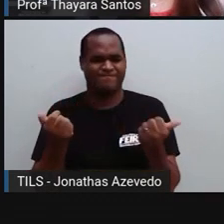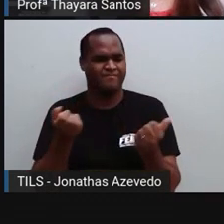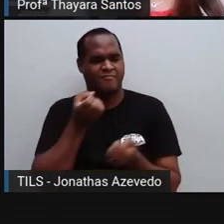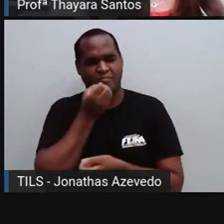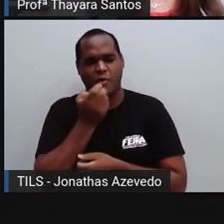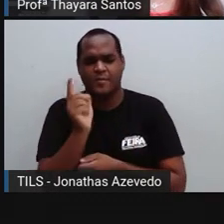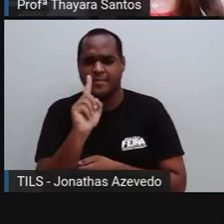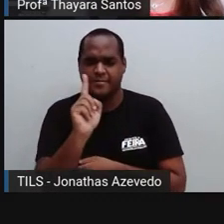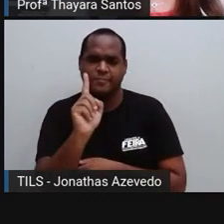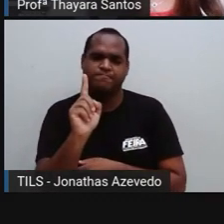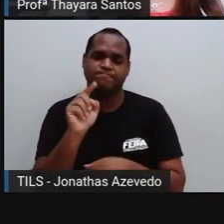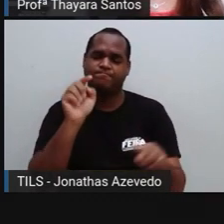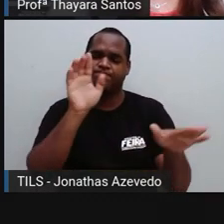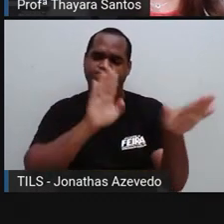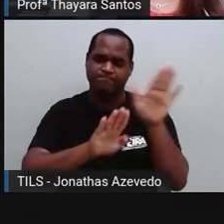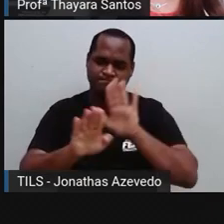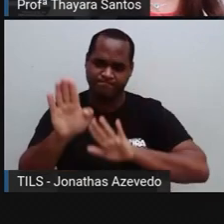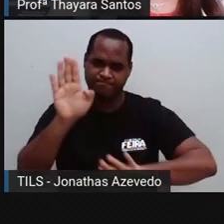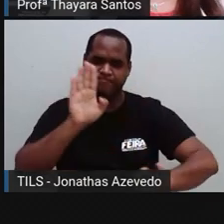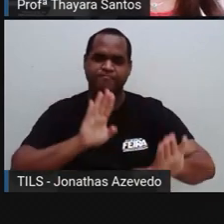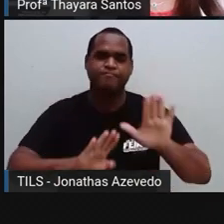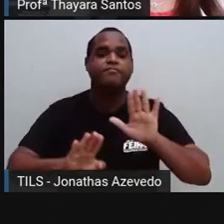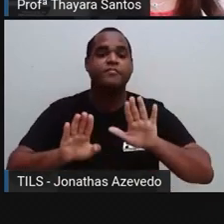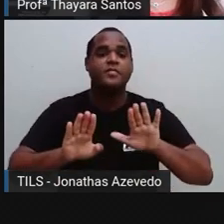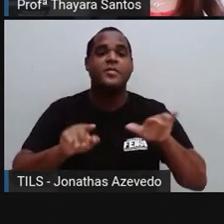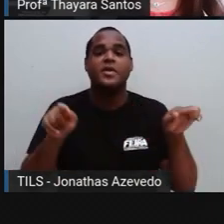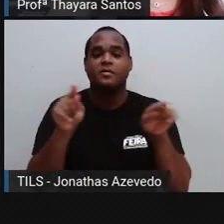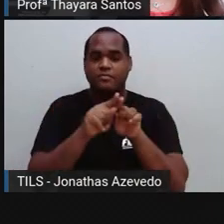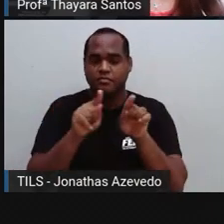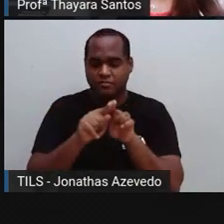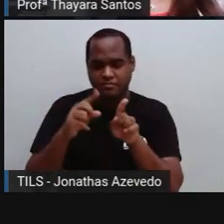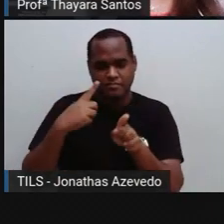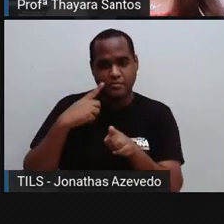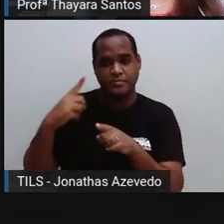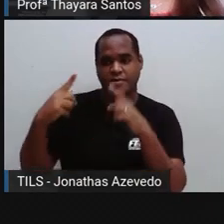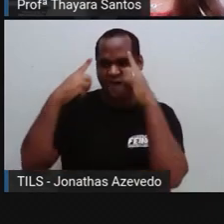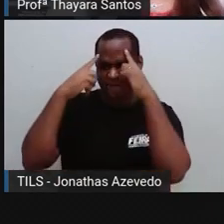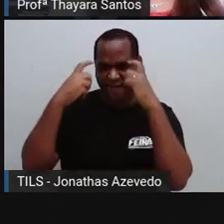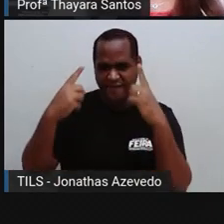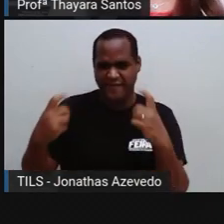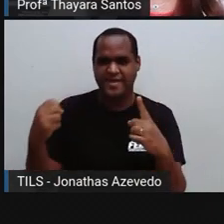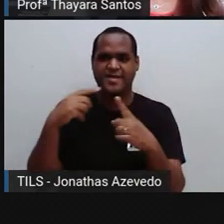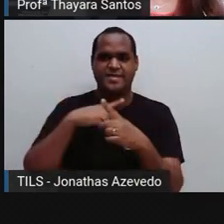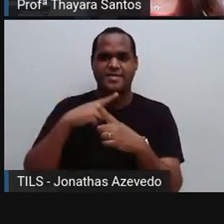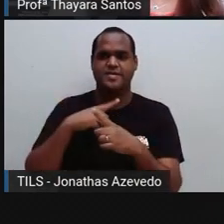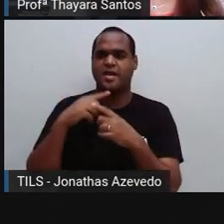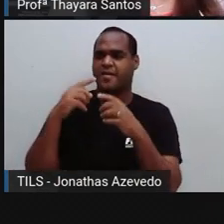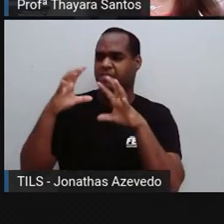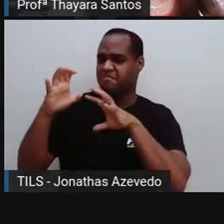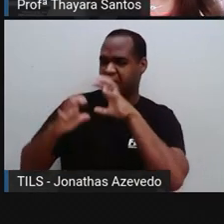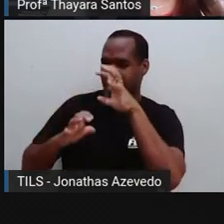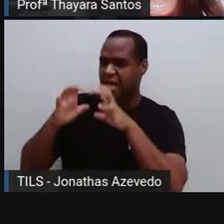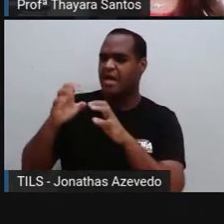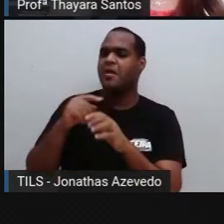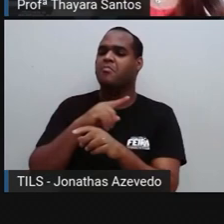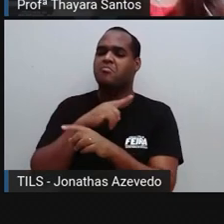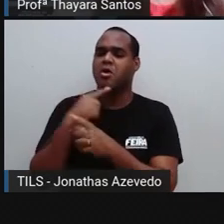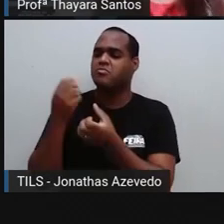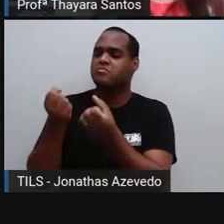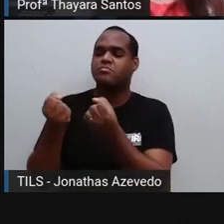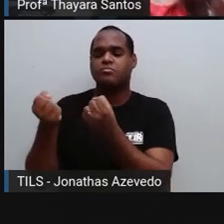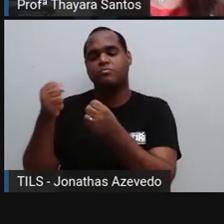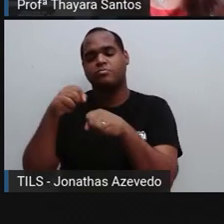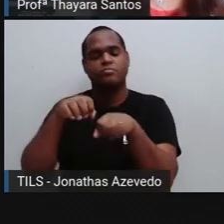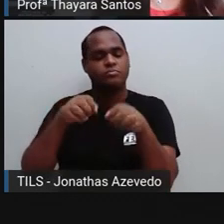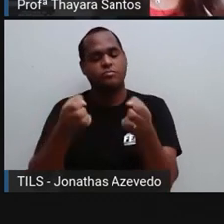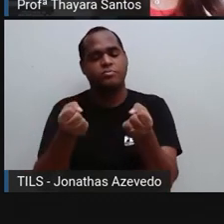risco. O uso de drogas, ele aumenta os casos de violência, brigas e também mortes no trânsito. Isso, drogas de